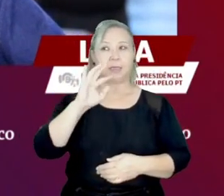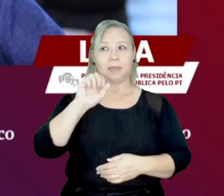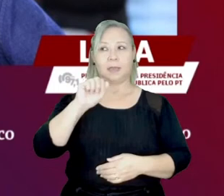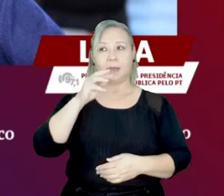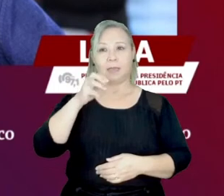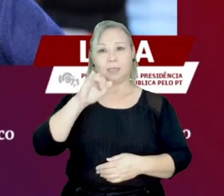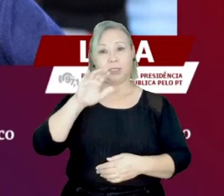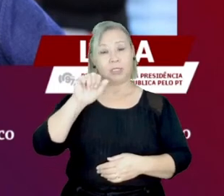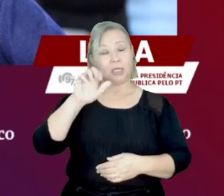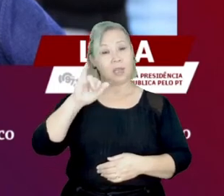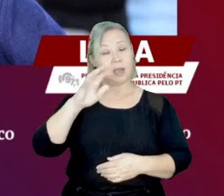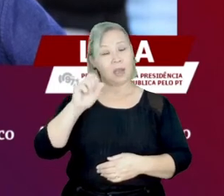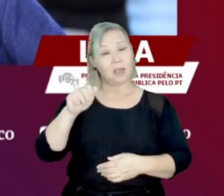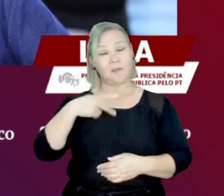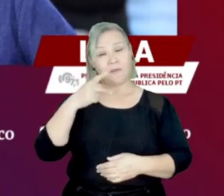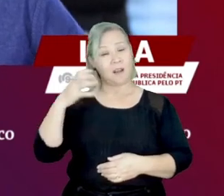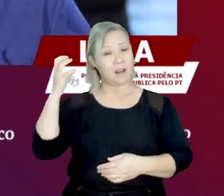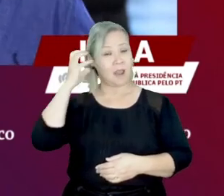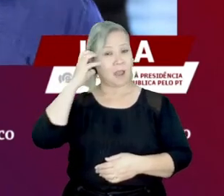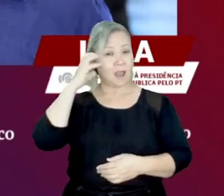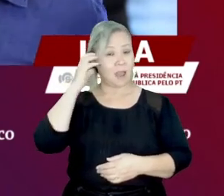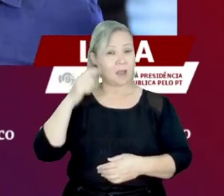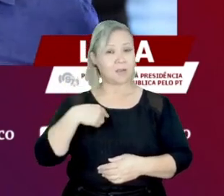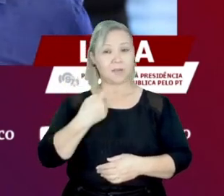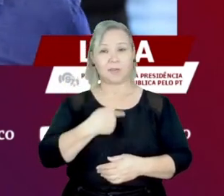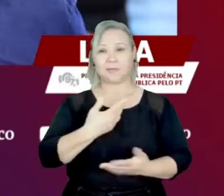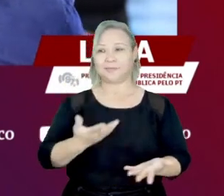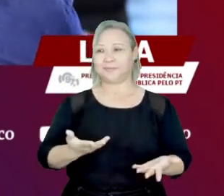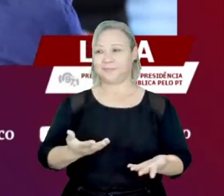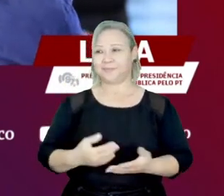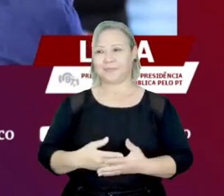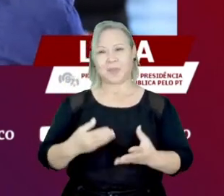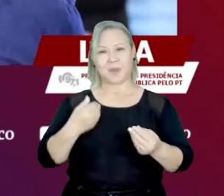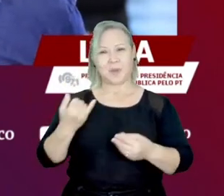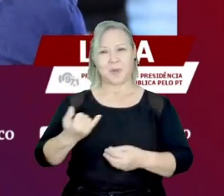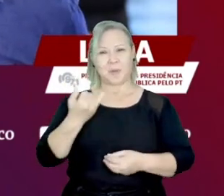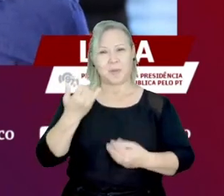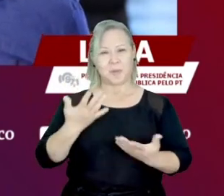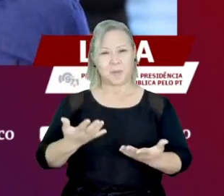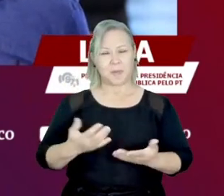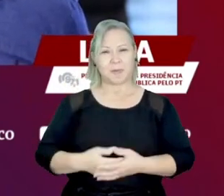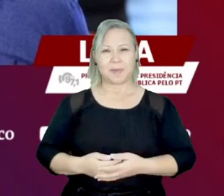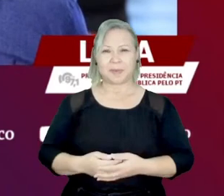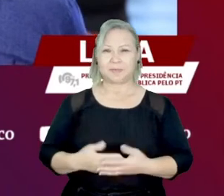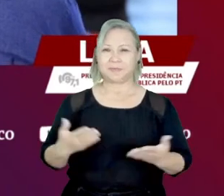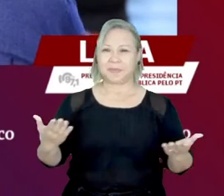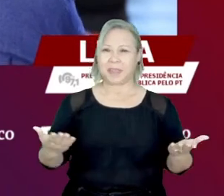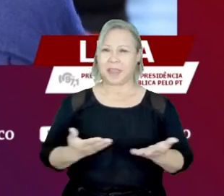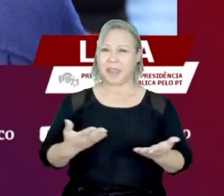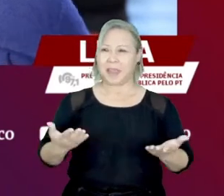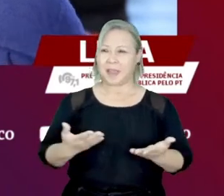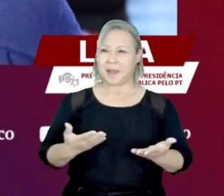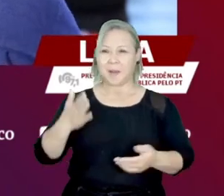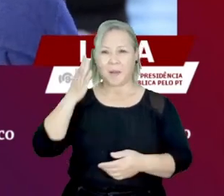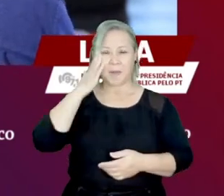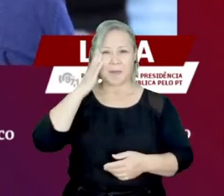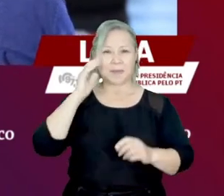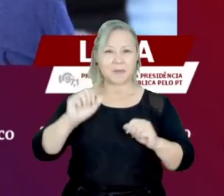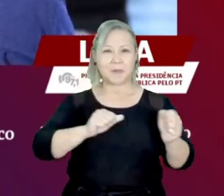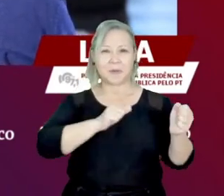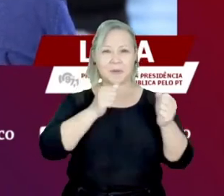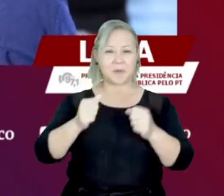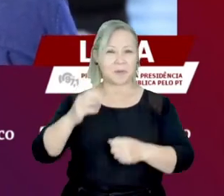Rádio Itatiaia. Se um dia eu tiver uma rádio, ela vai ser do tamanho da Rádio Itatiaia. O que eu espero é que ela seja sempre